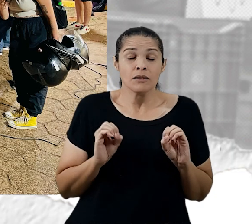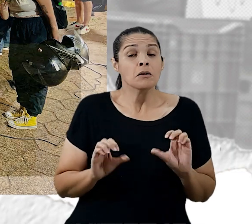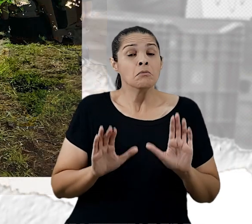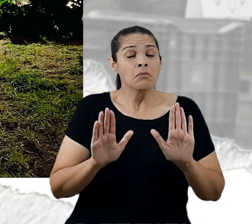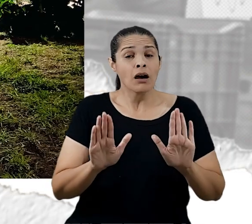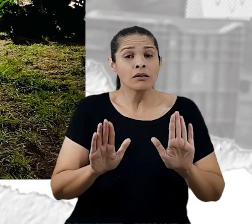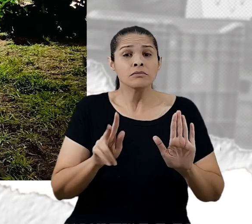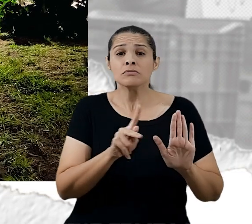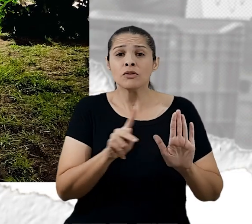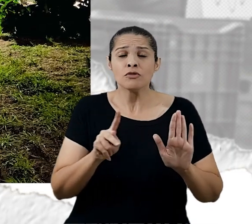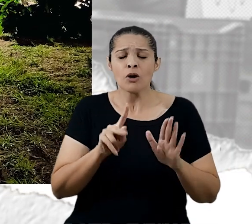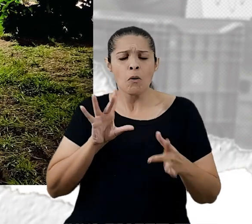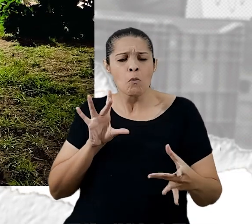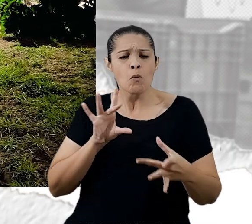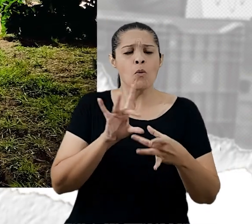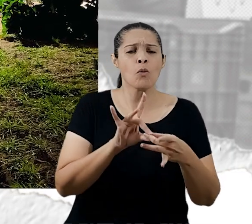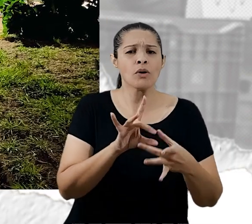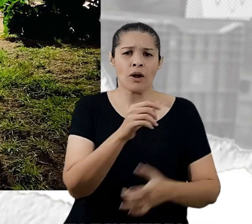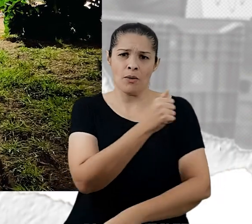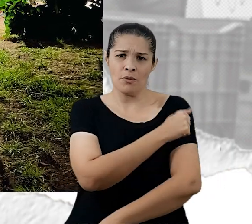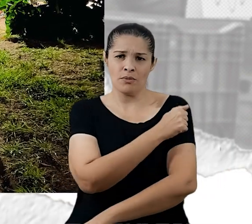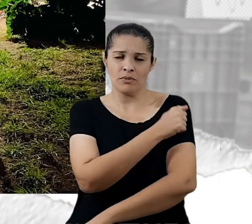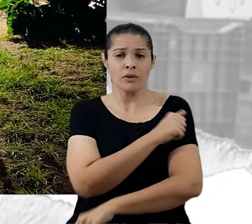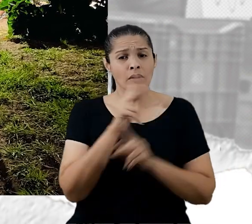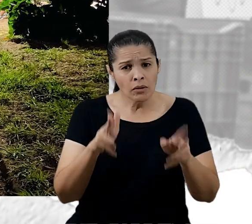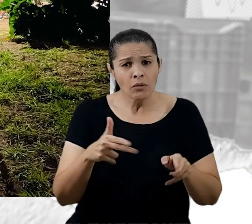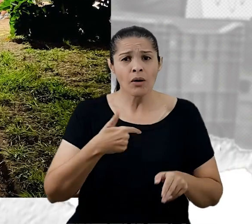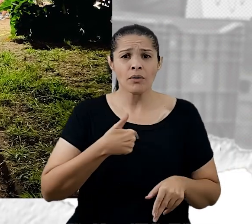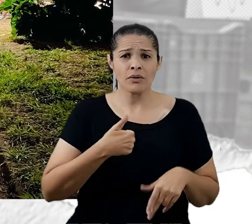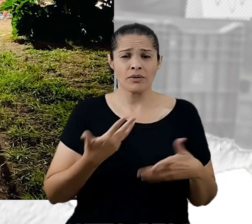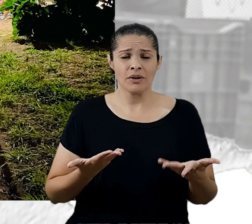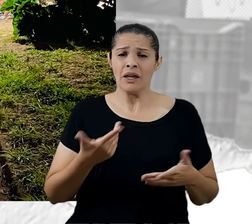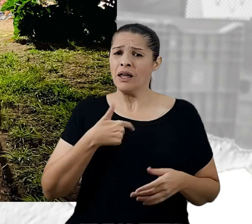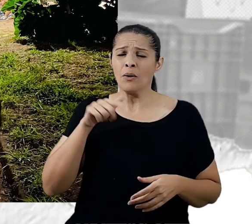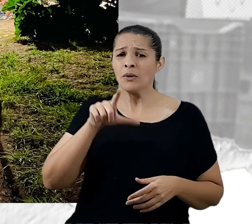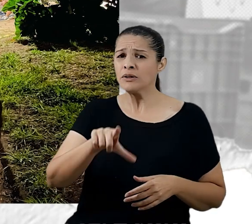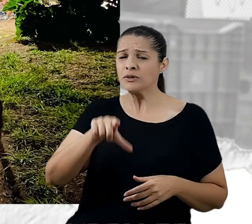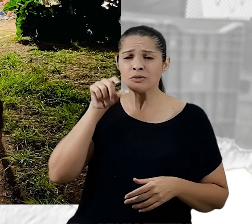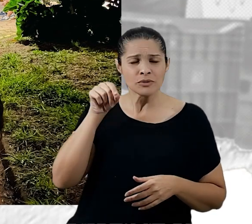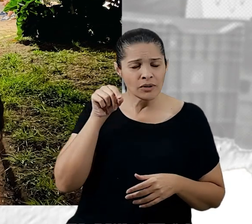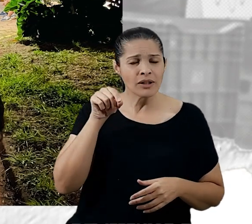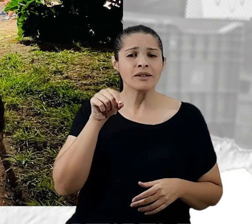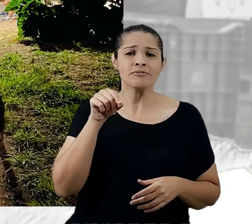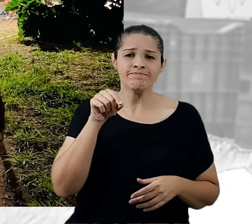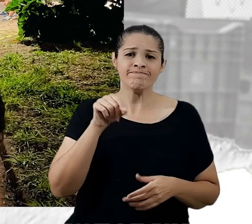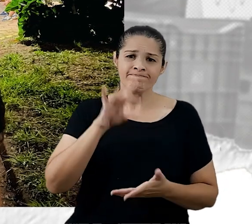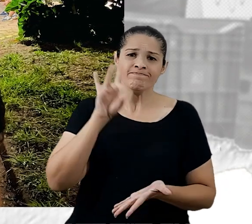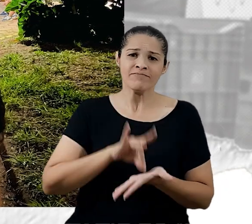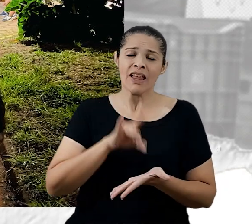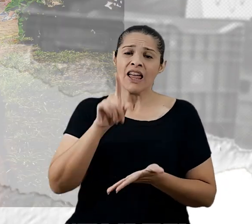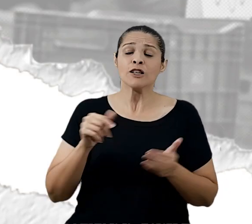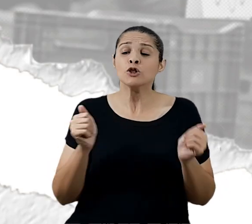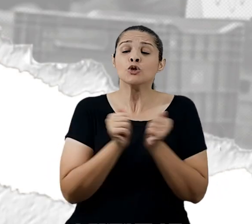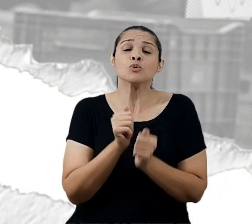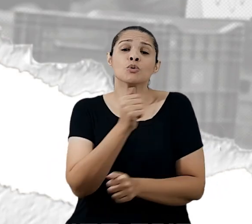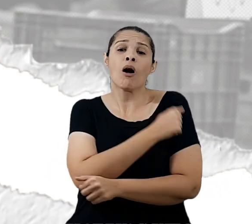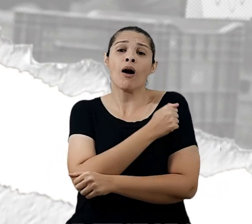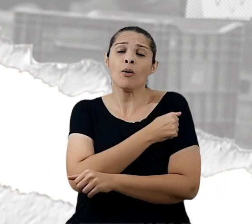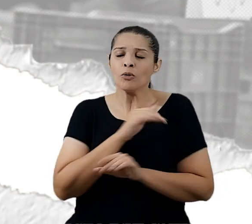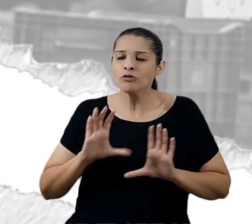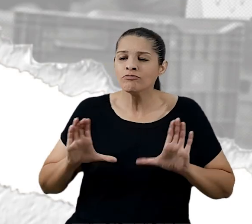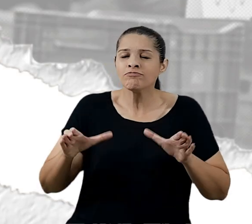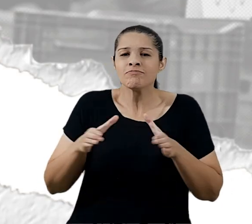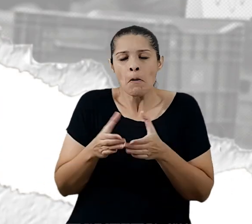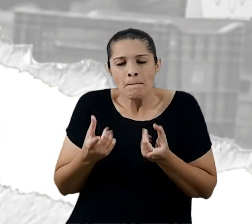simplesmente se una aos alunos. No meu caso, a minha melhor escolha foi crescer junto com os alunos